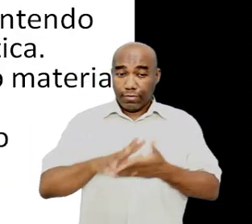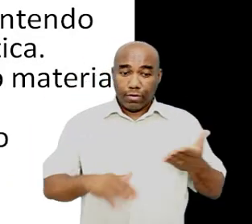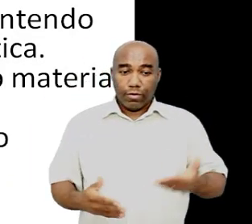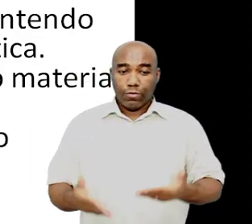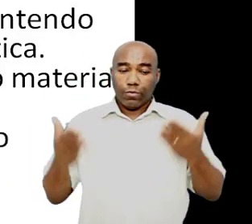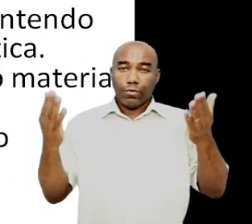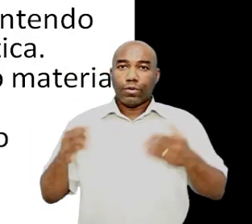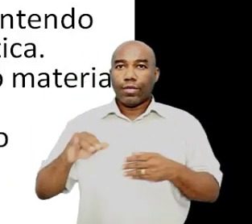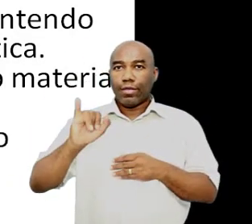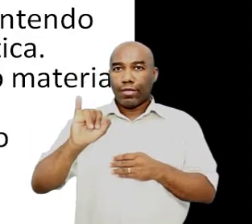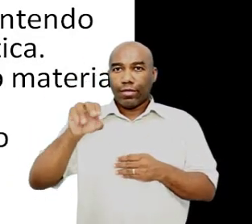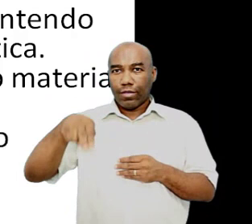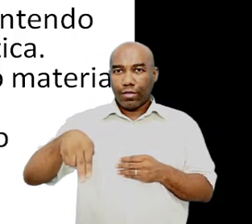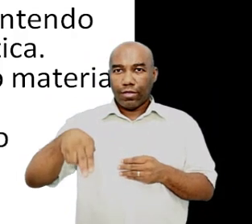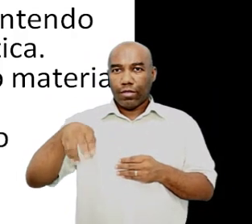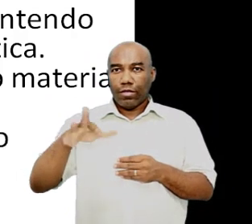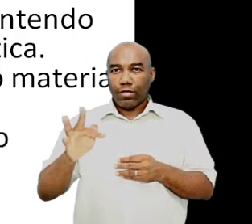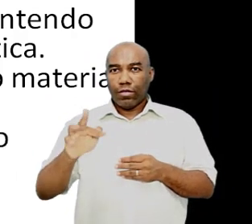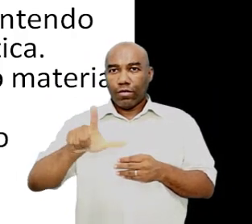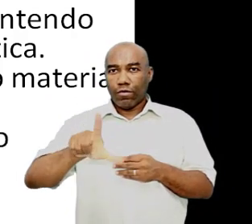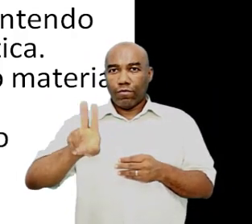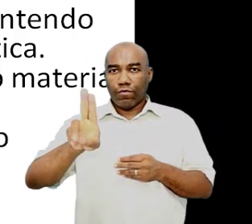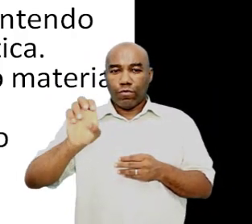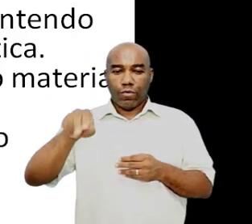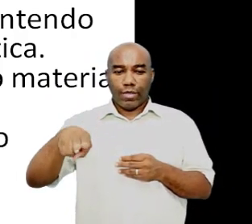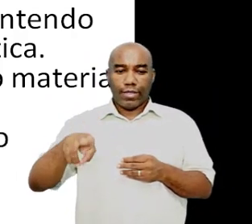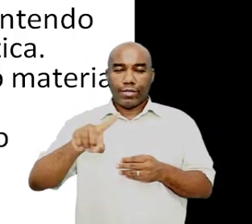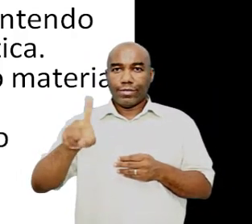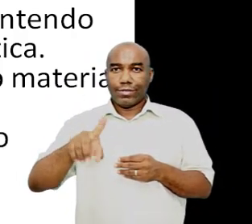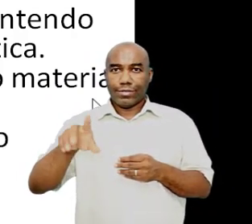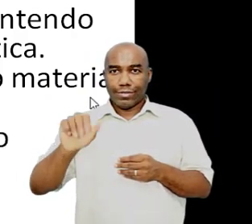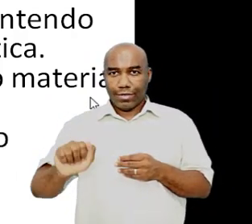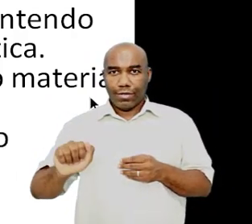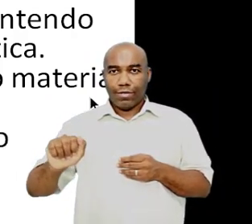Influenza vírus. A são